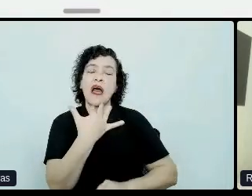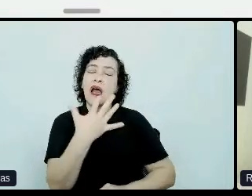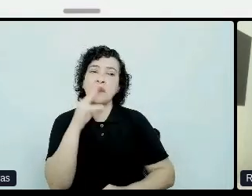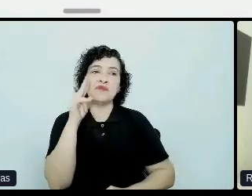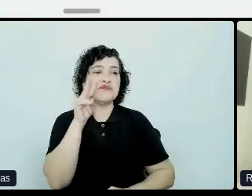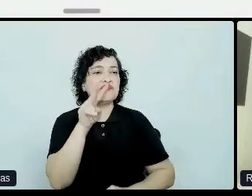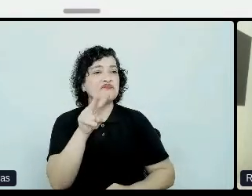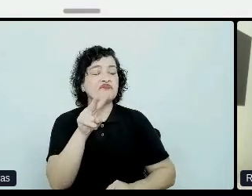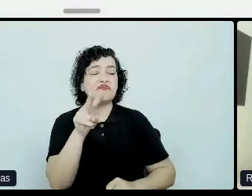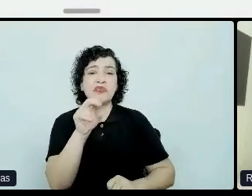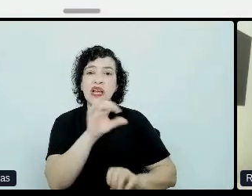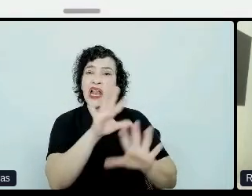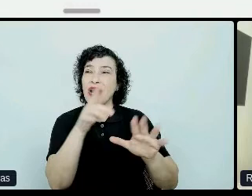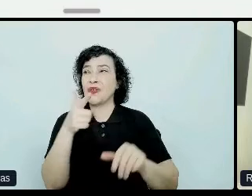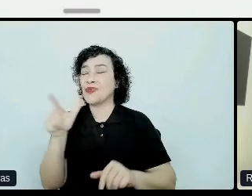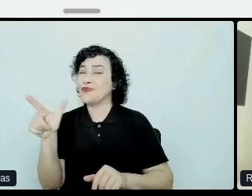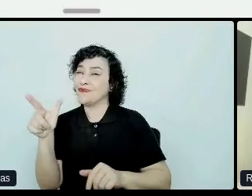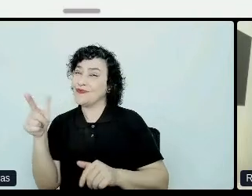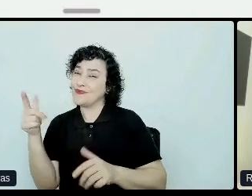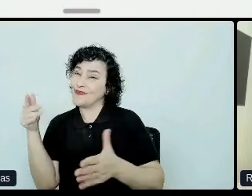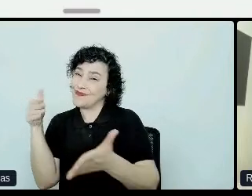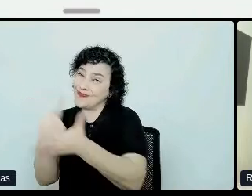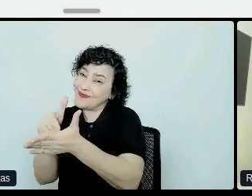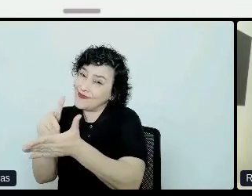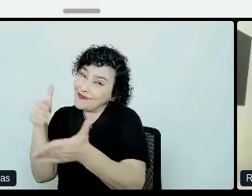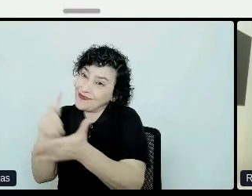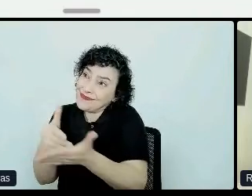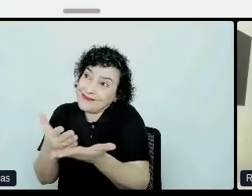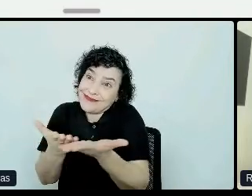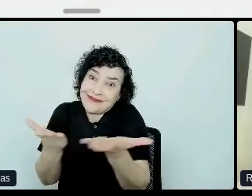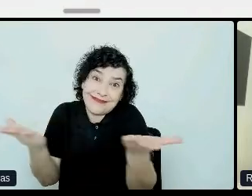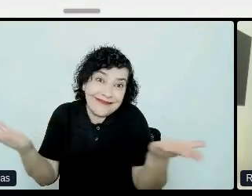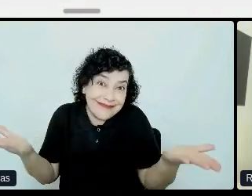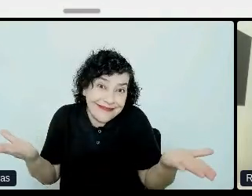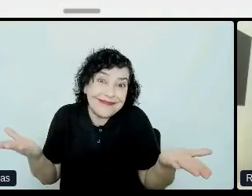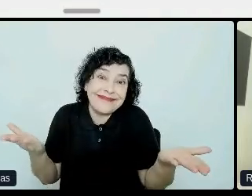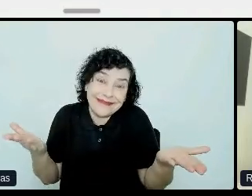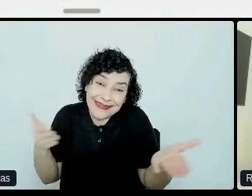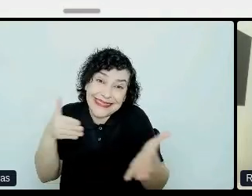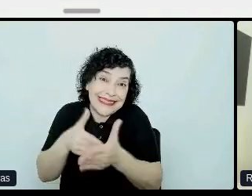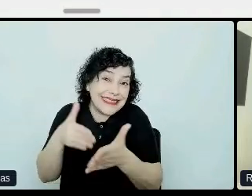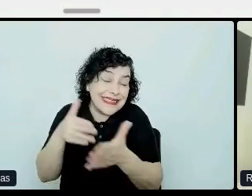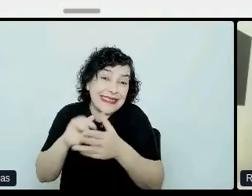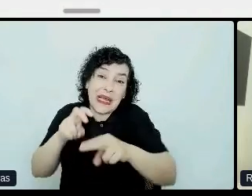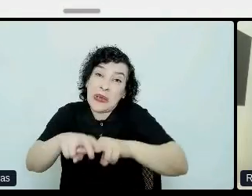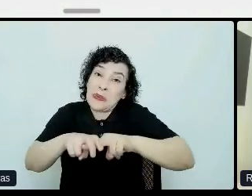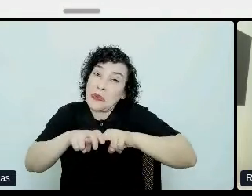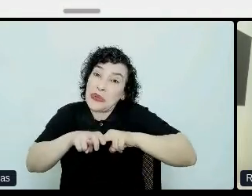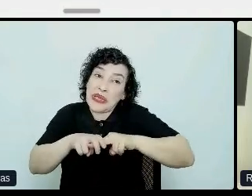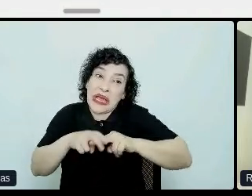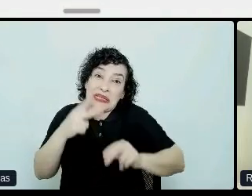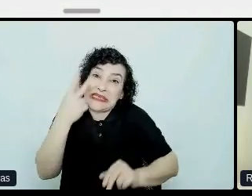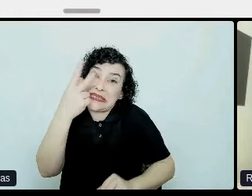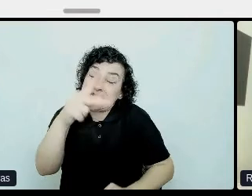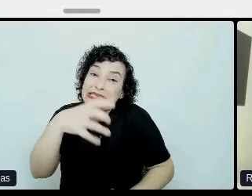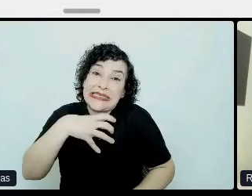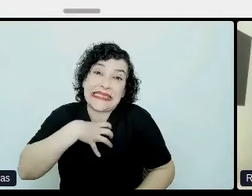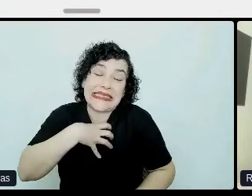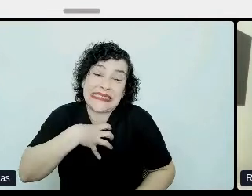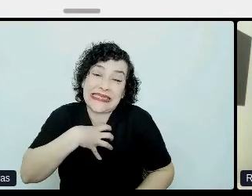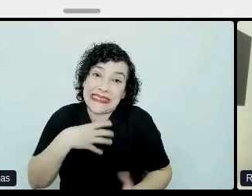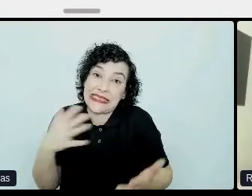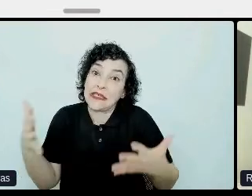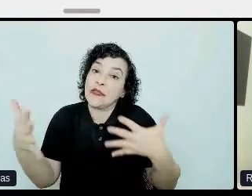aí você dificultou a vida de um monte de pessoas, às vezes por um capricho ali, sabe, visual. Então, tipo, o